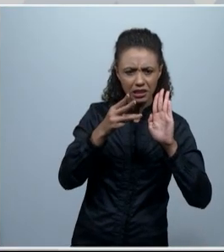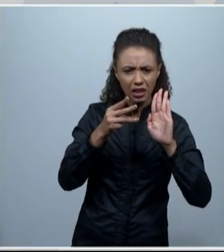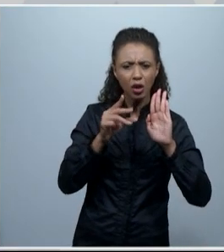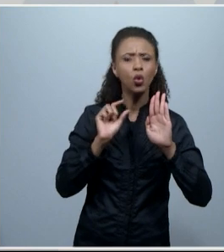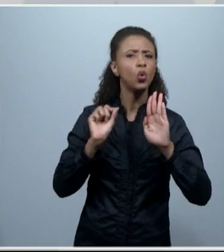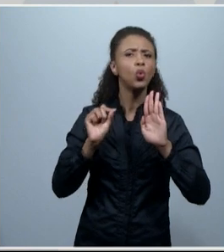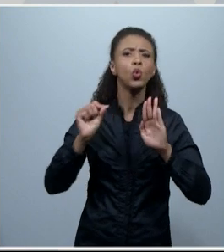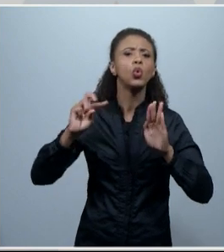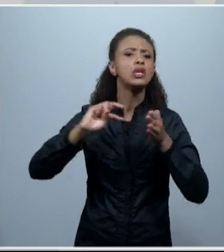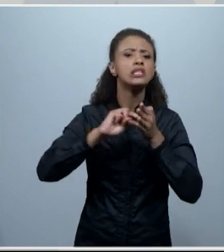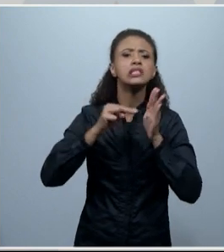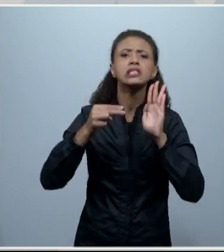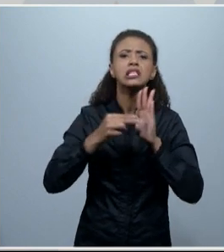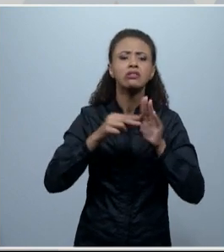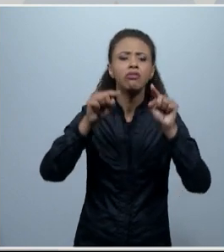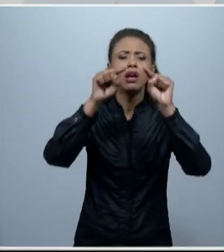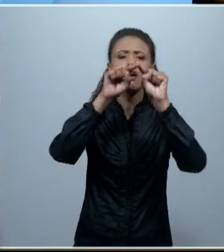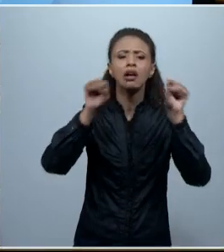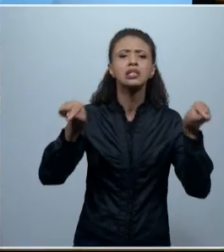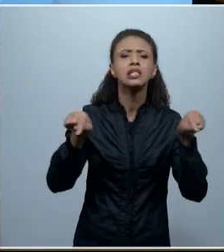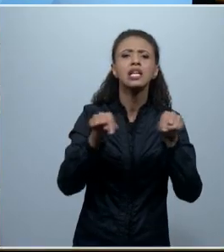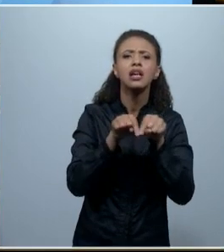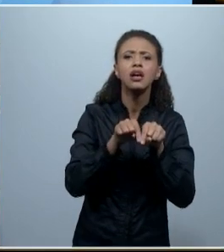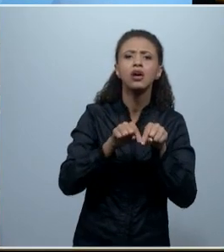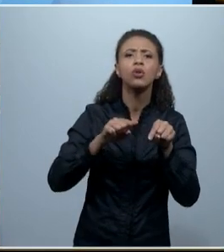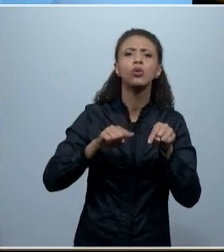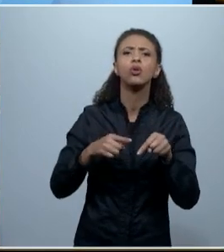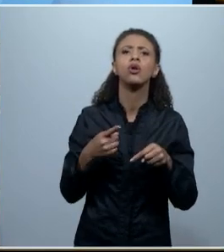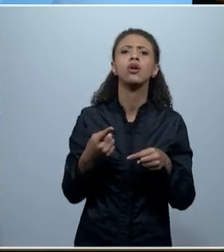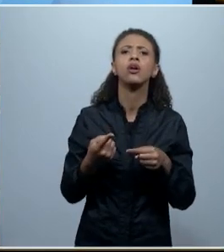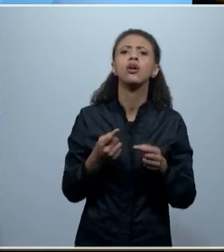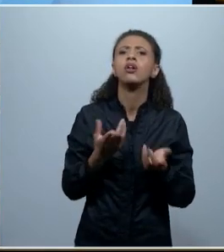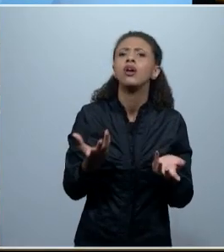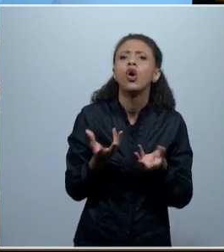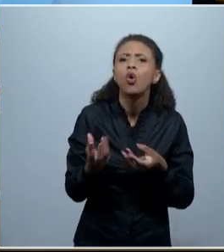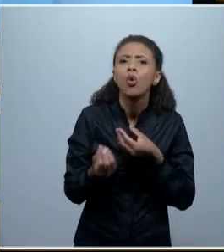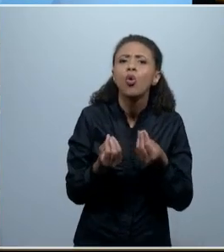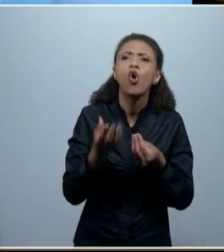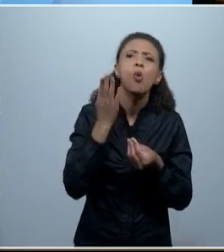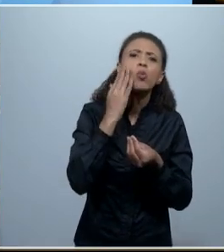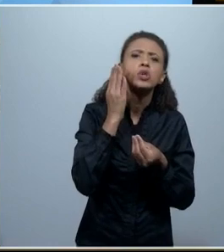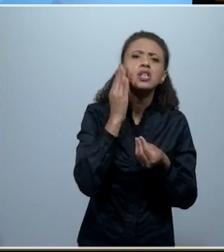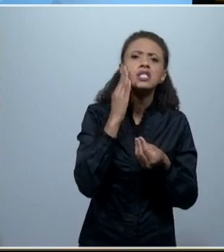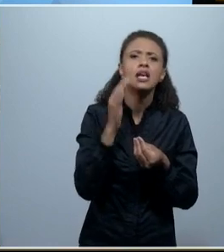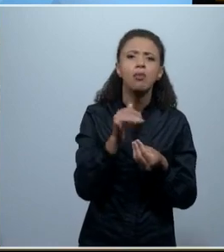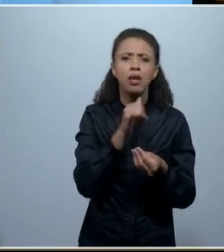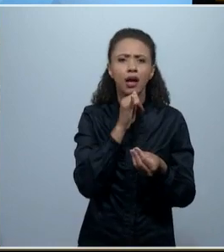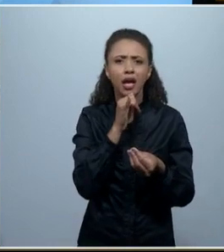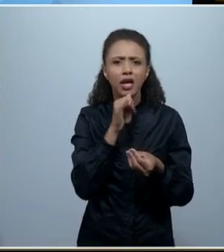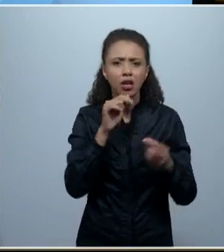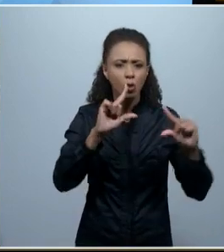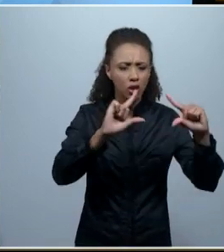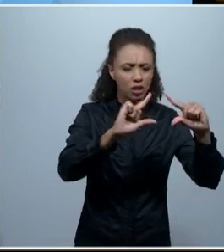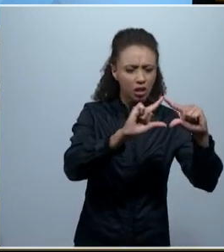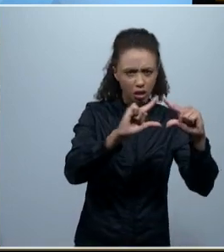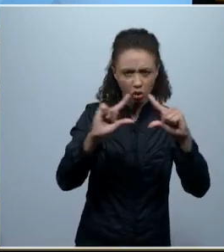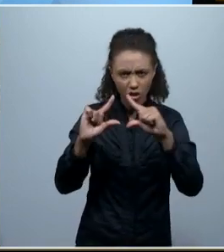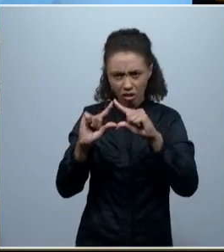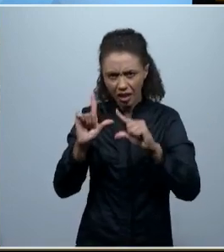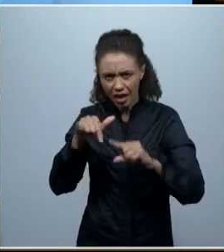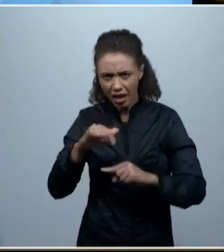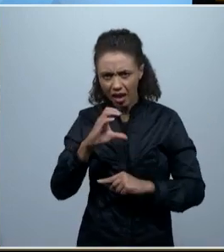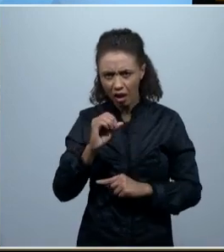informação você precisa ter sobre um triângulo sobre um par de triângulos pa saber que esse par de triângulos é um par de triângulos congruentes